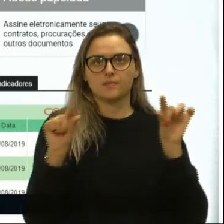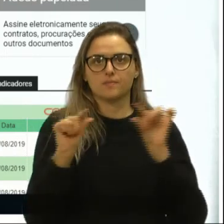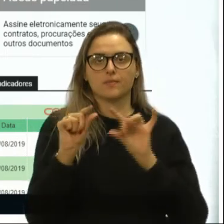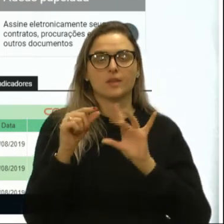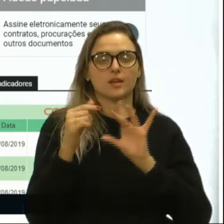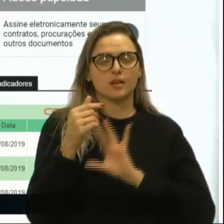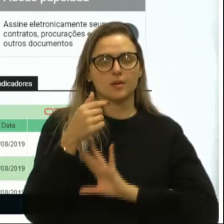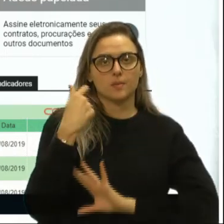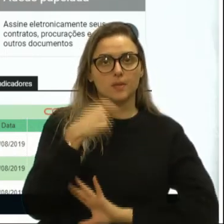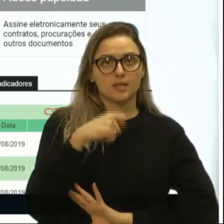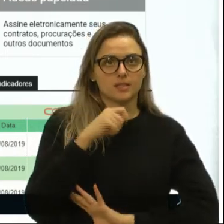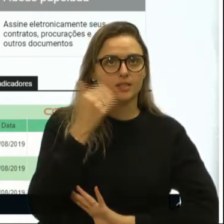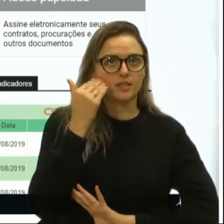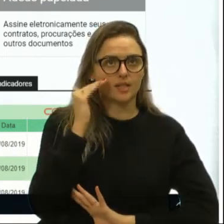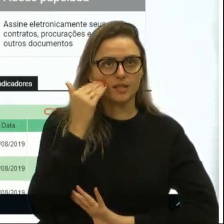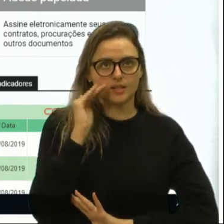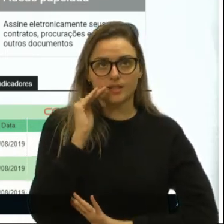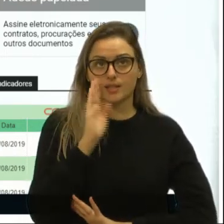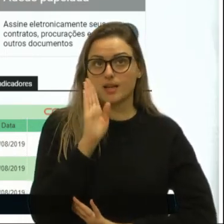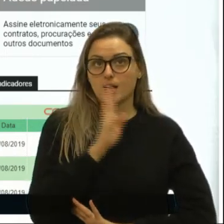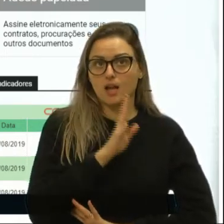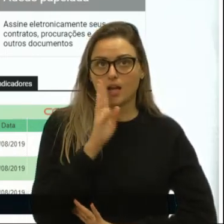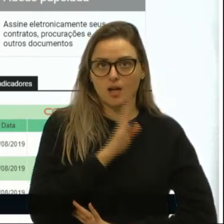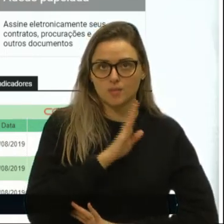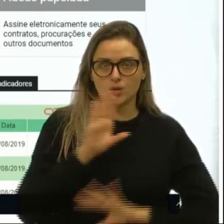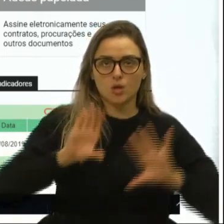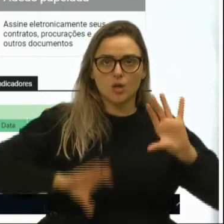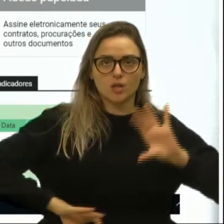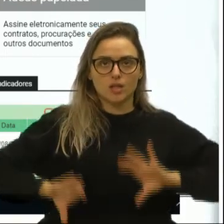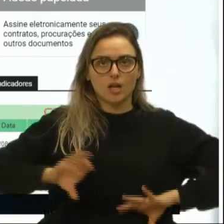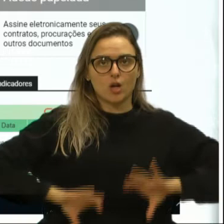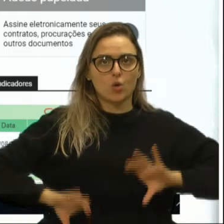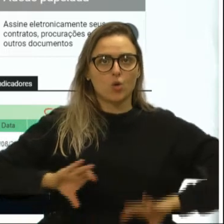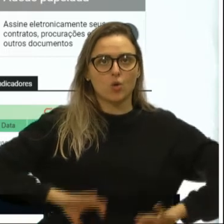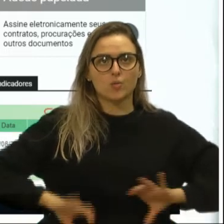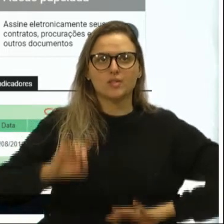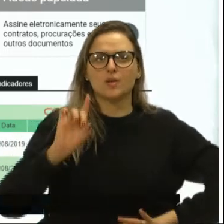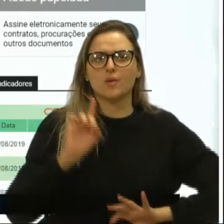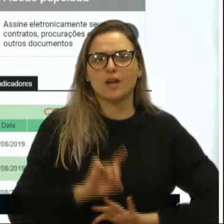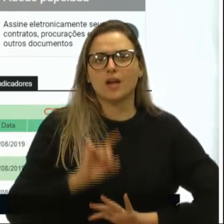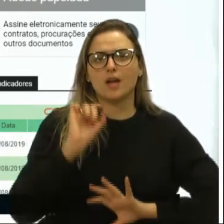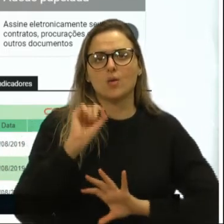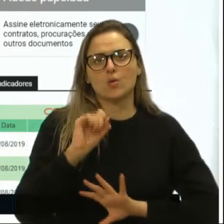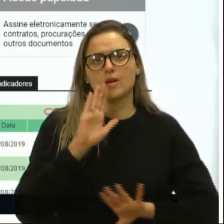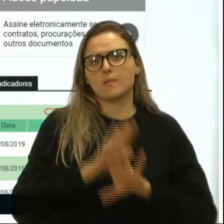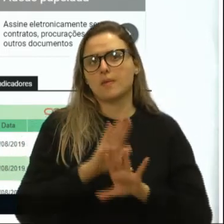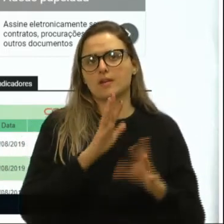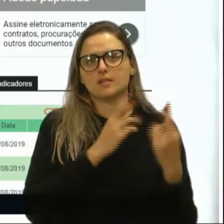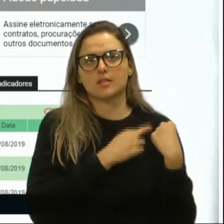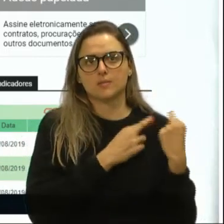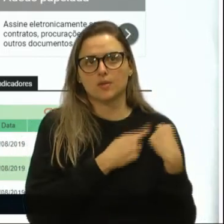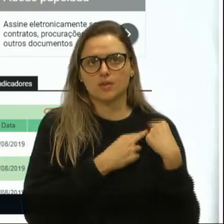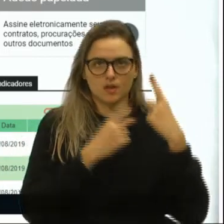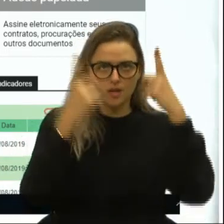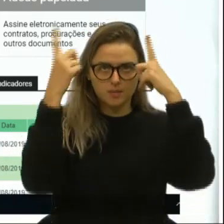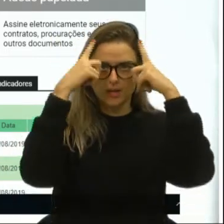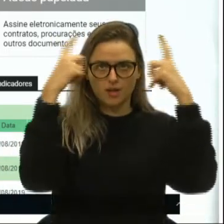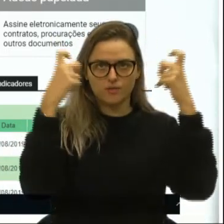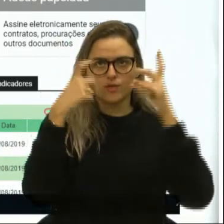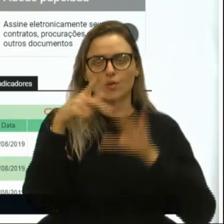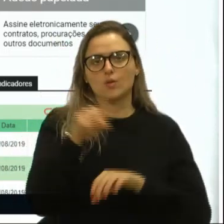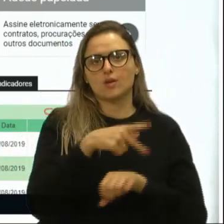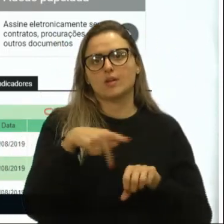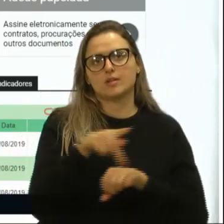precisamos entender de uma vez por todas que a corrupção é um dos grandes responsáveis pela violência no nosso